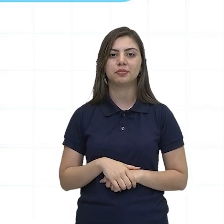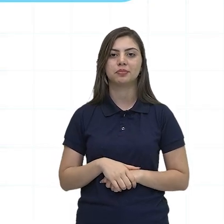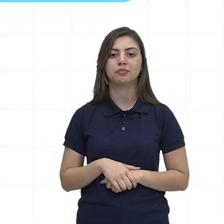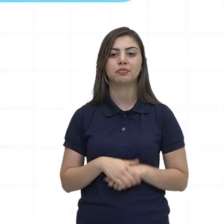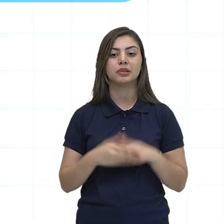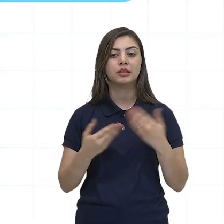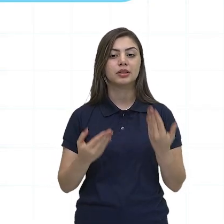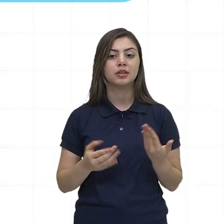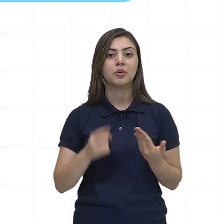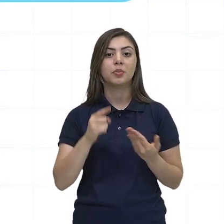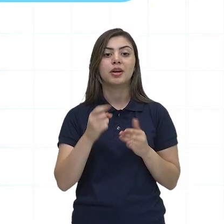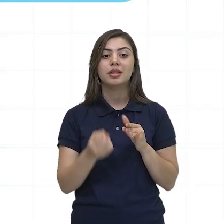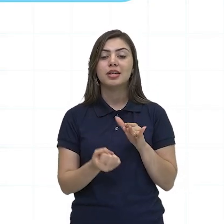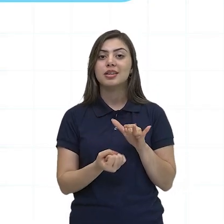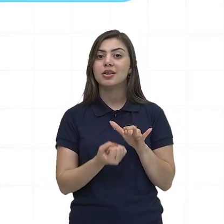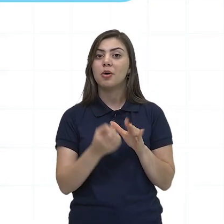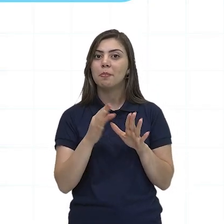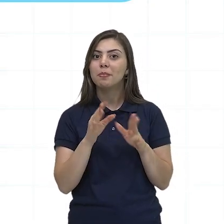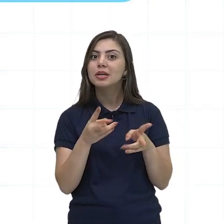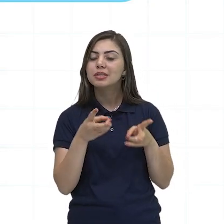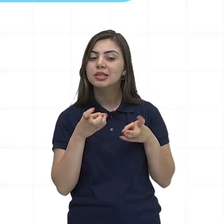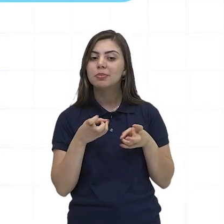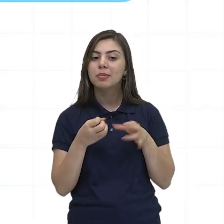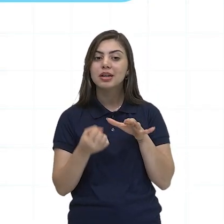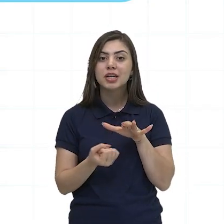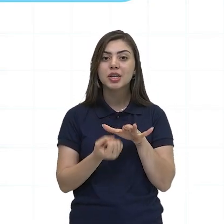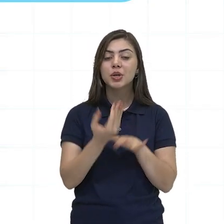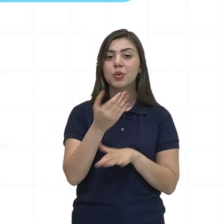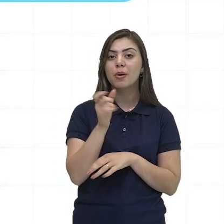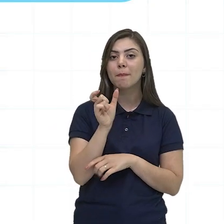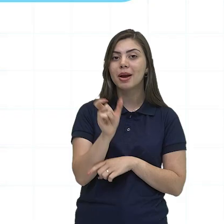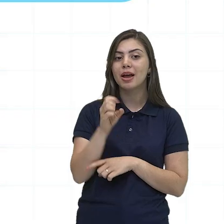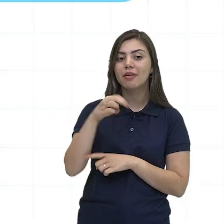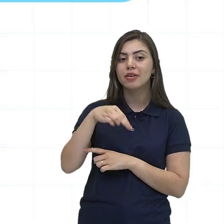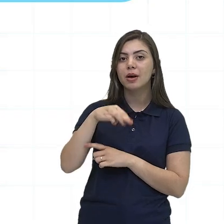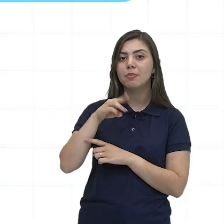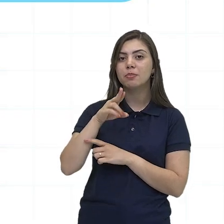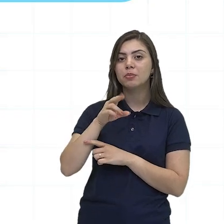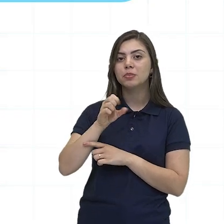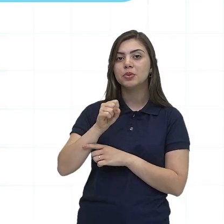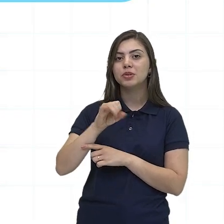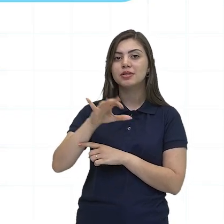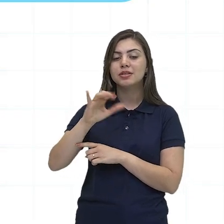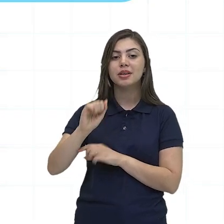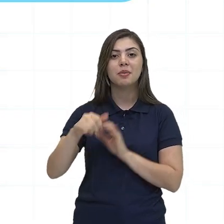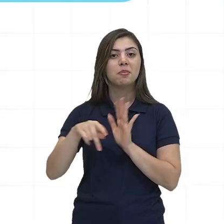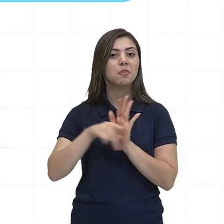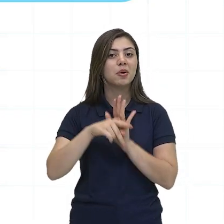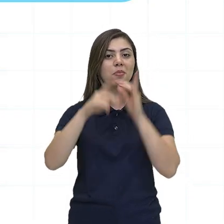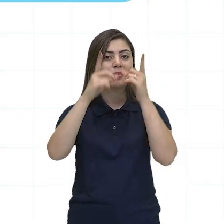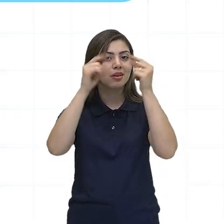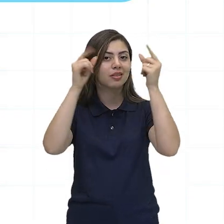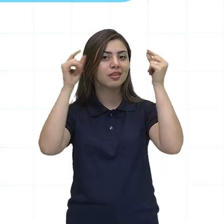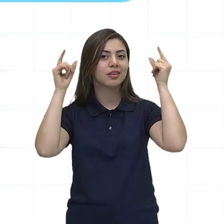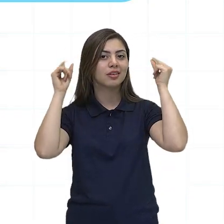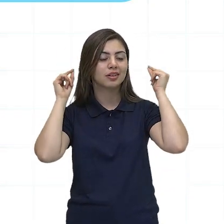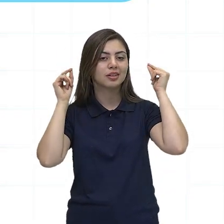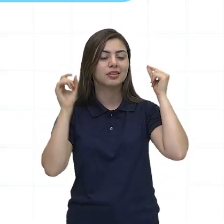aí que a origem, olha só, a origem da palavra música, ela já vem lá da Grécia,